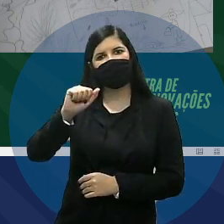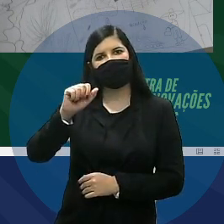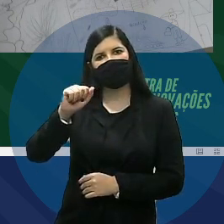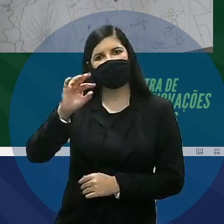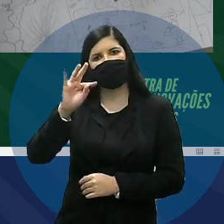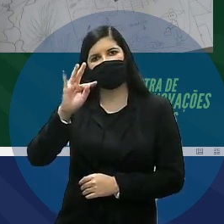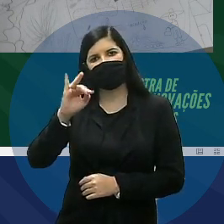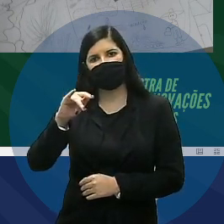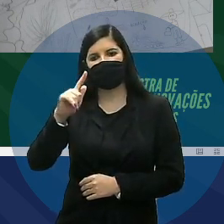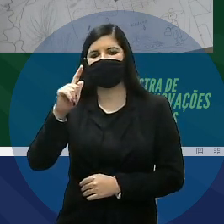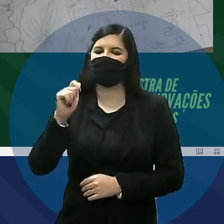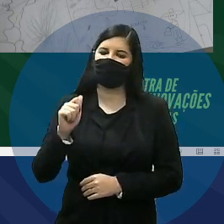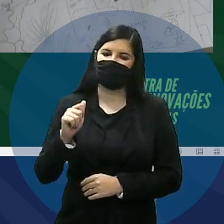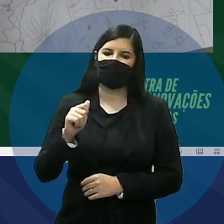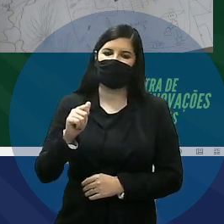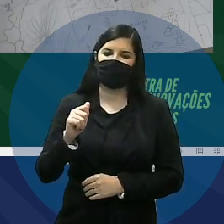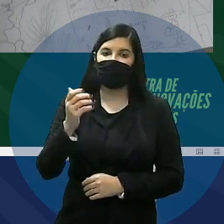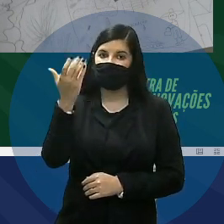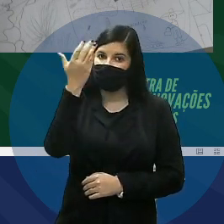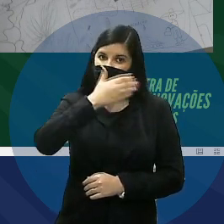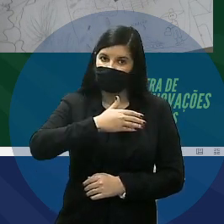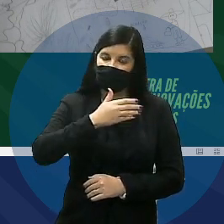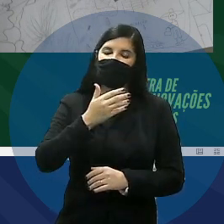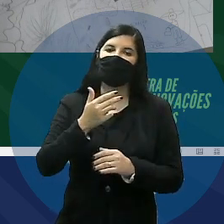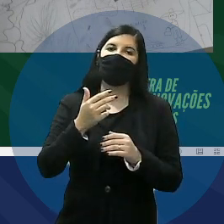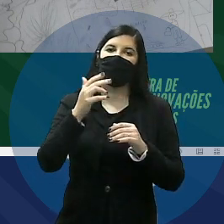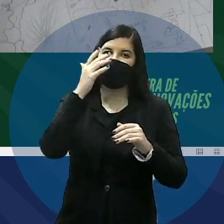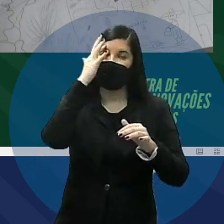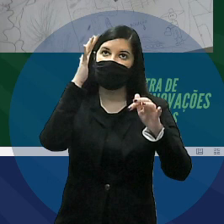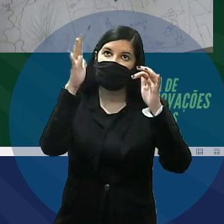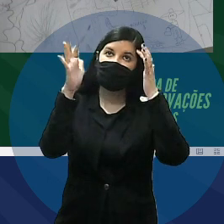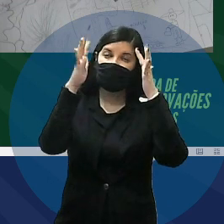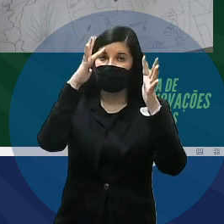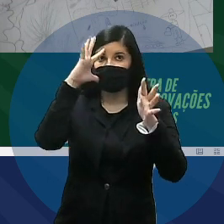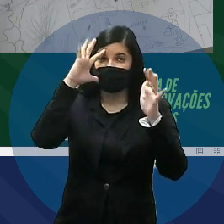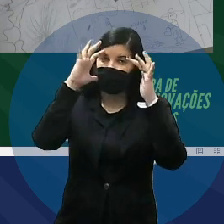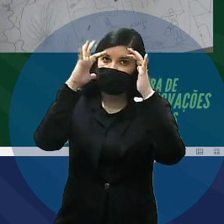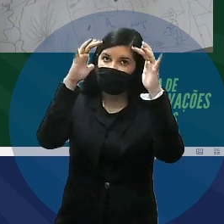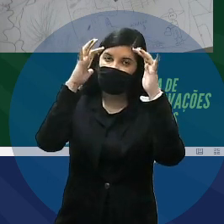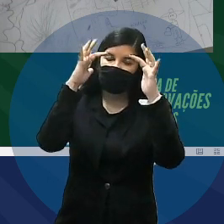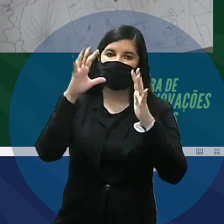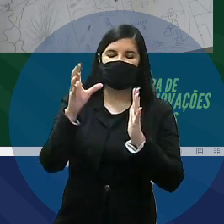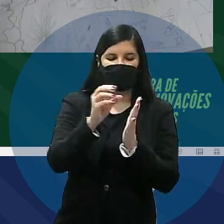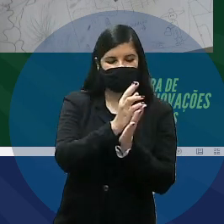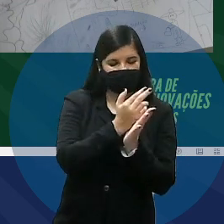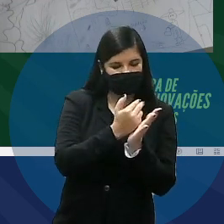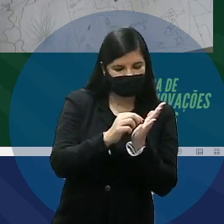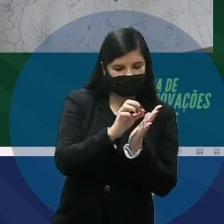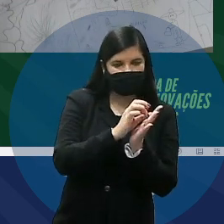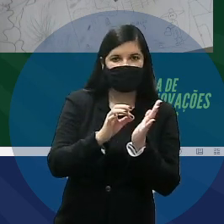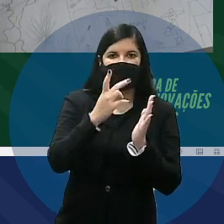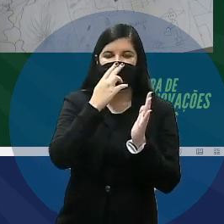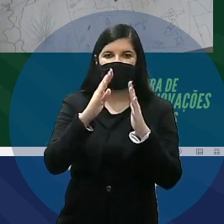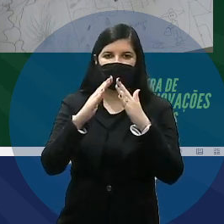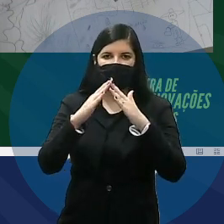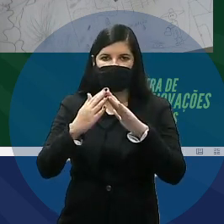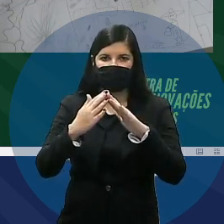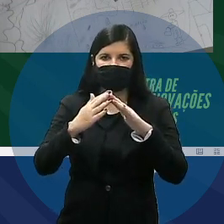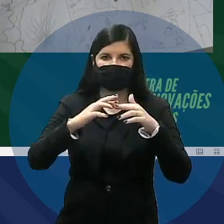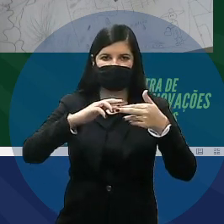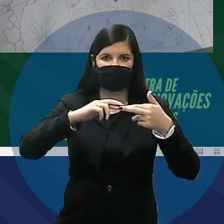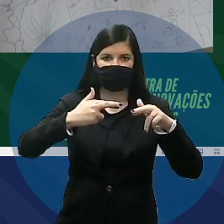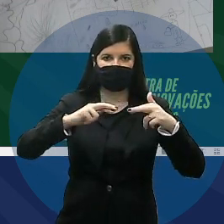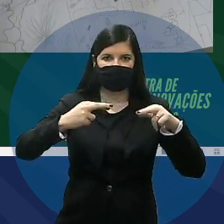representação dessa reprodução imagética de que caatinga é somente a casinha com arame farpado, o